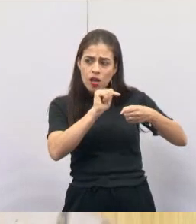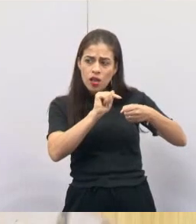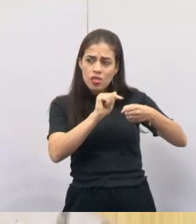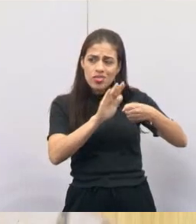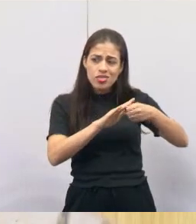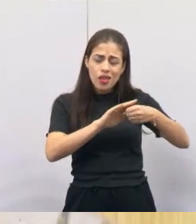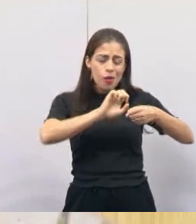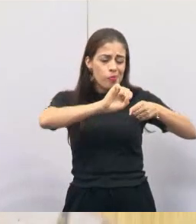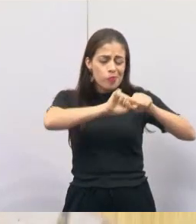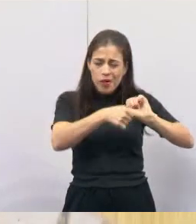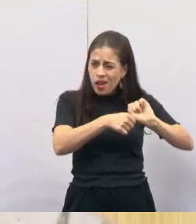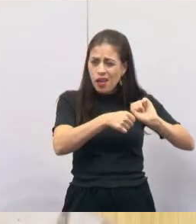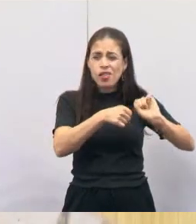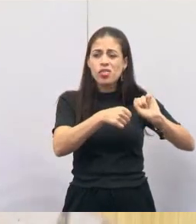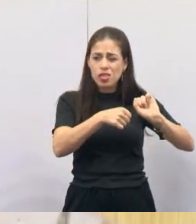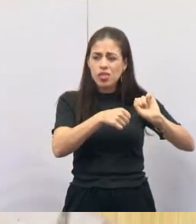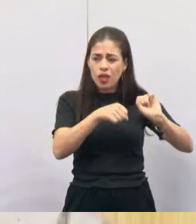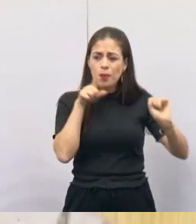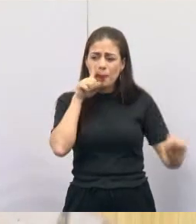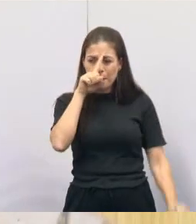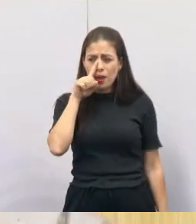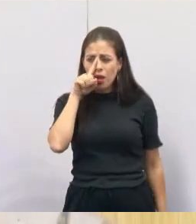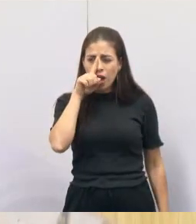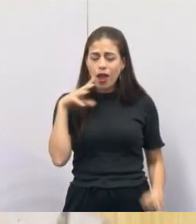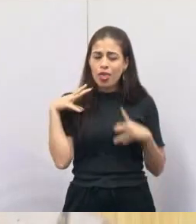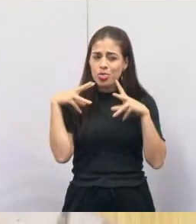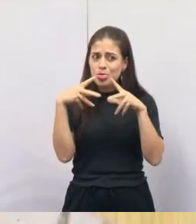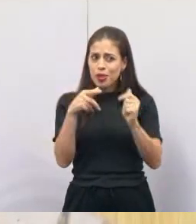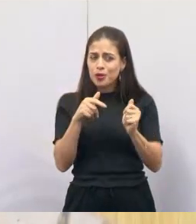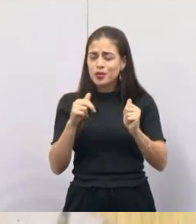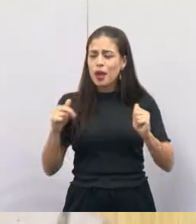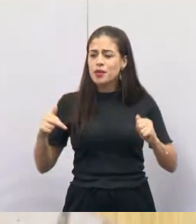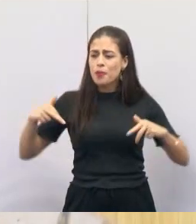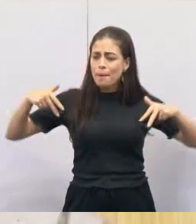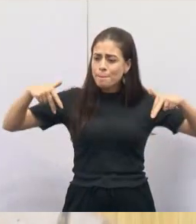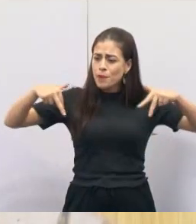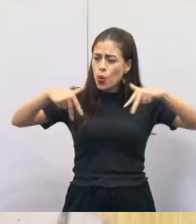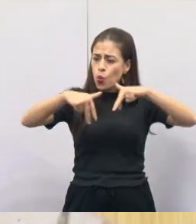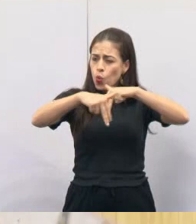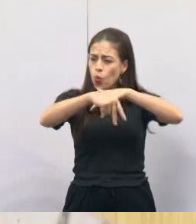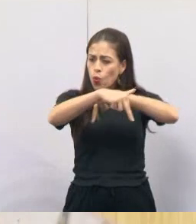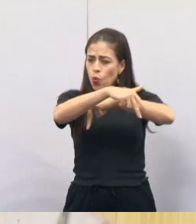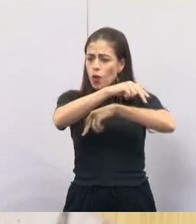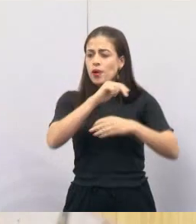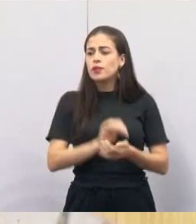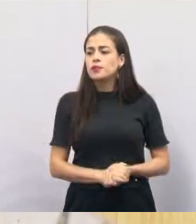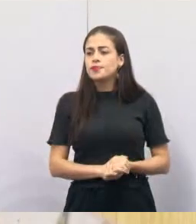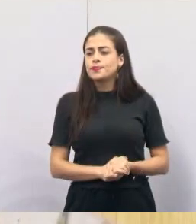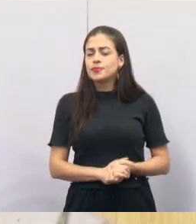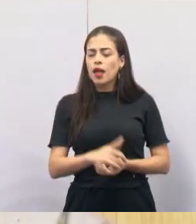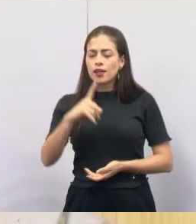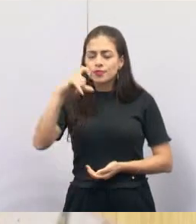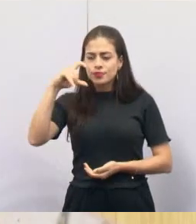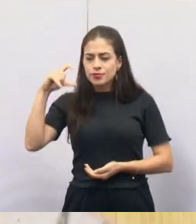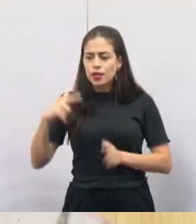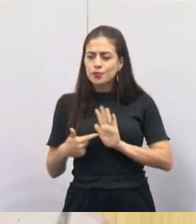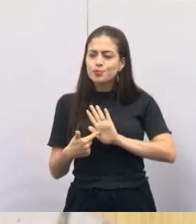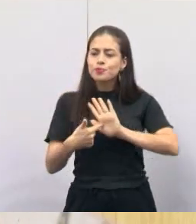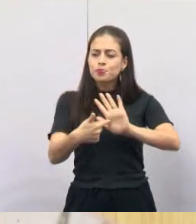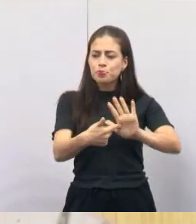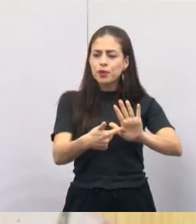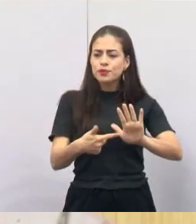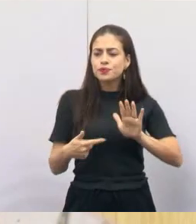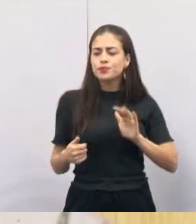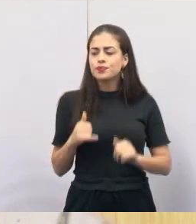estão totalmente danificadas e oferecendo risco a todos que por ali transitam. Seguem fotos. Cabe-nos apontar que